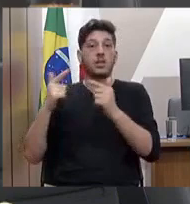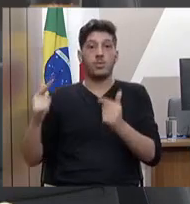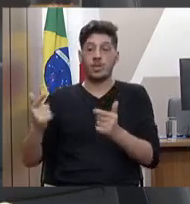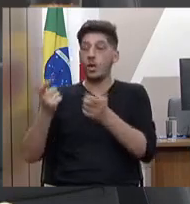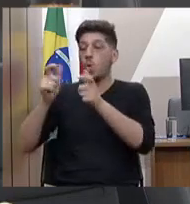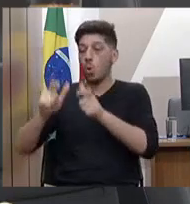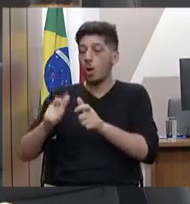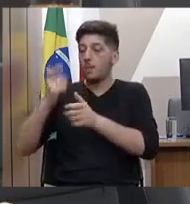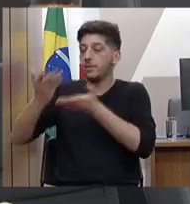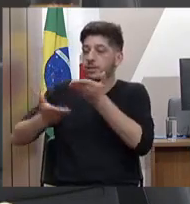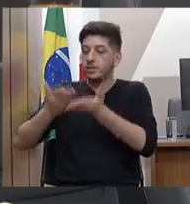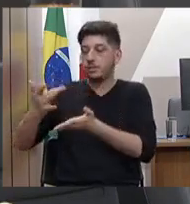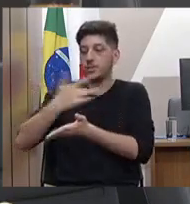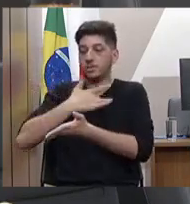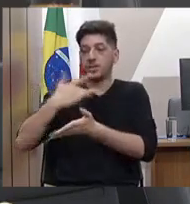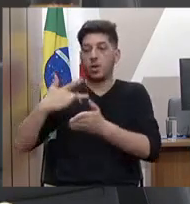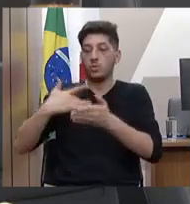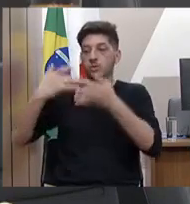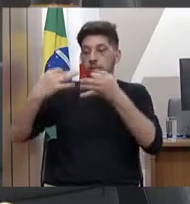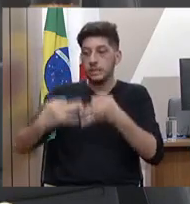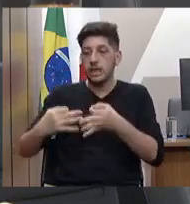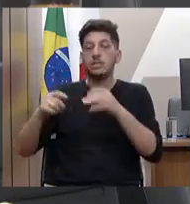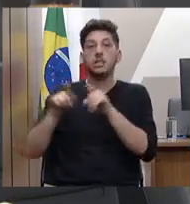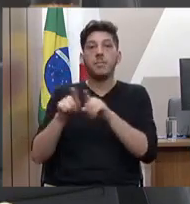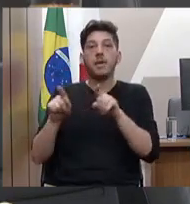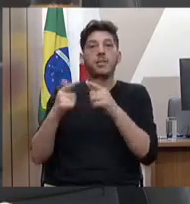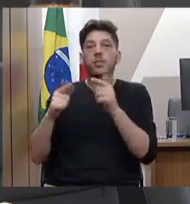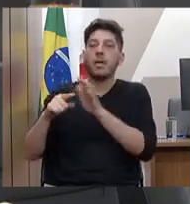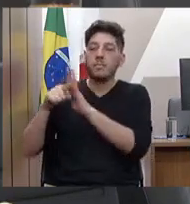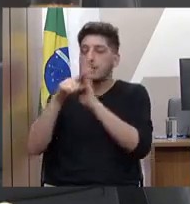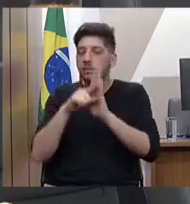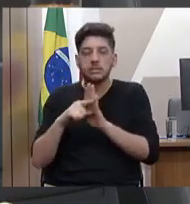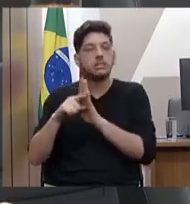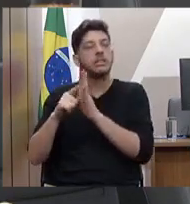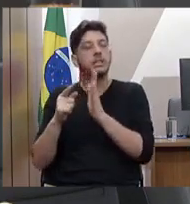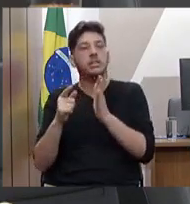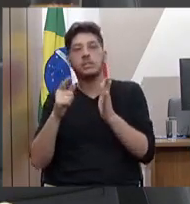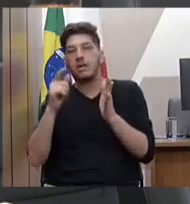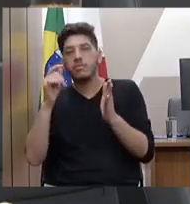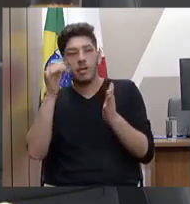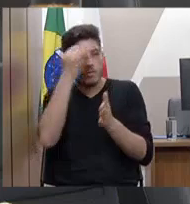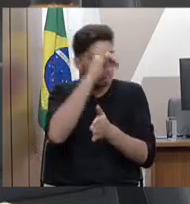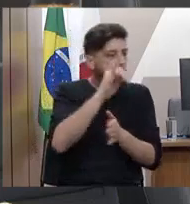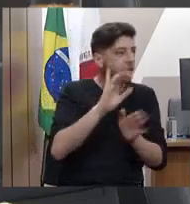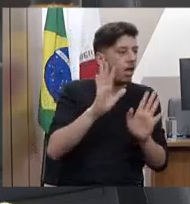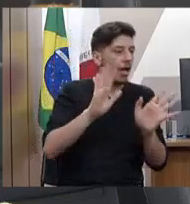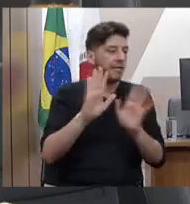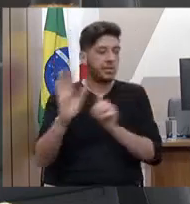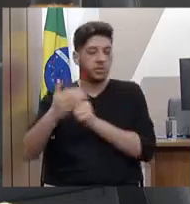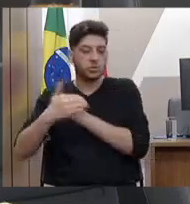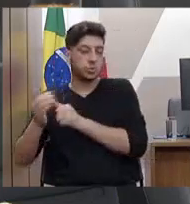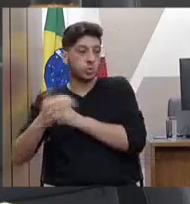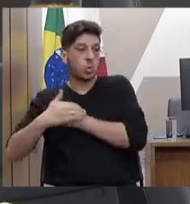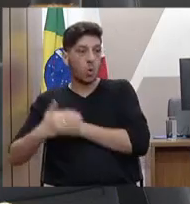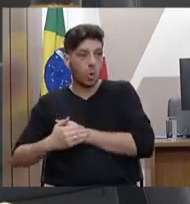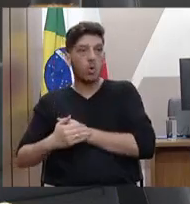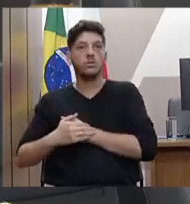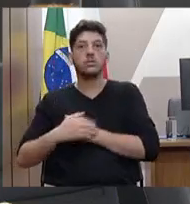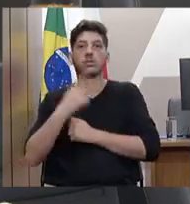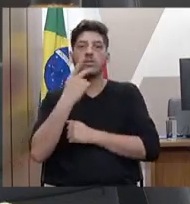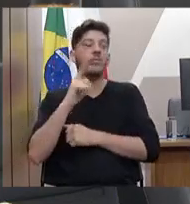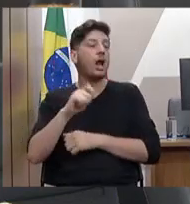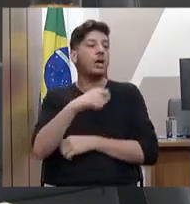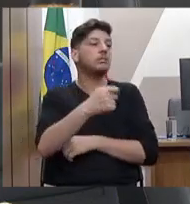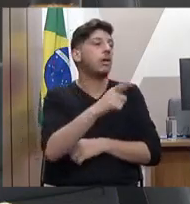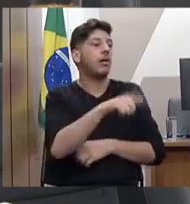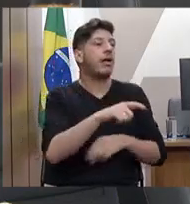de segurança efetivo que não detecta do esse mental revezes esconde define como causa de adoecimento e vai definir né como